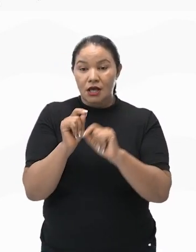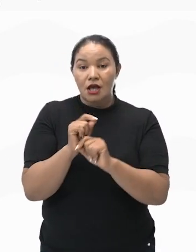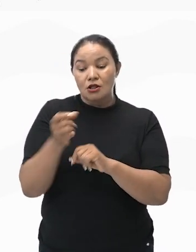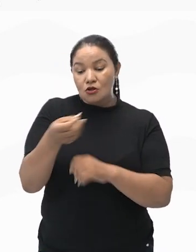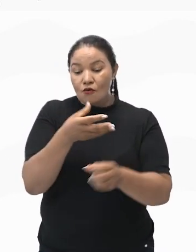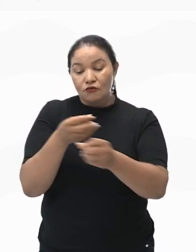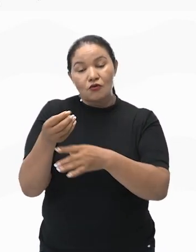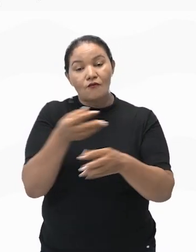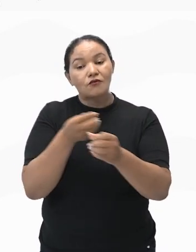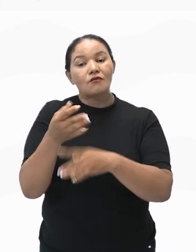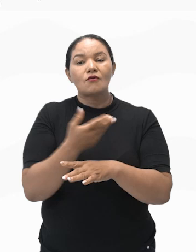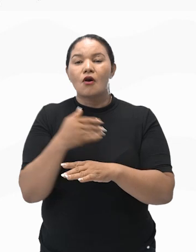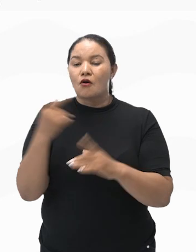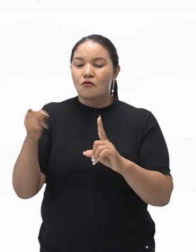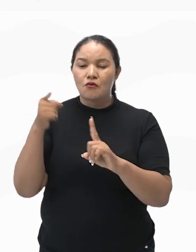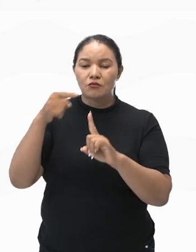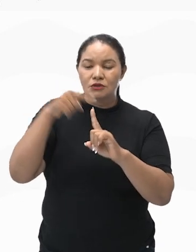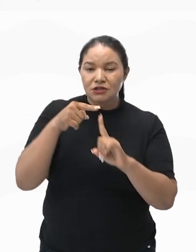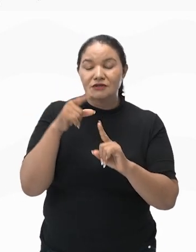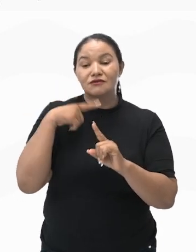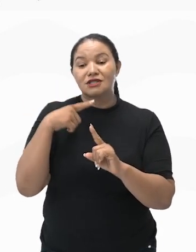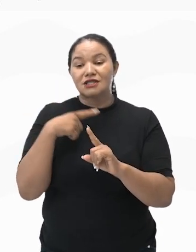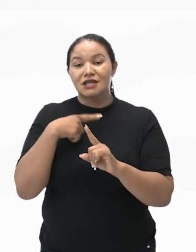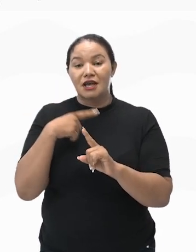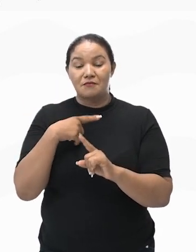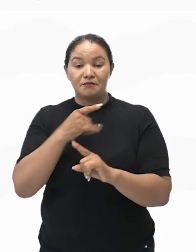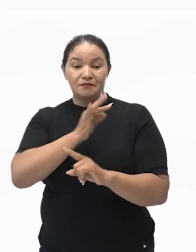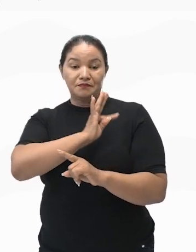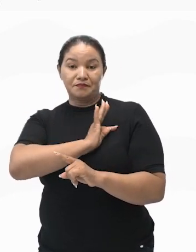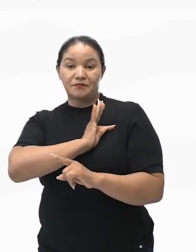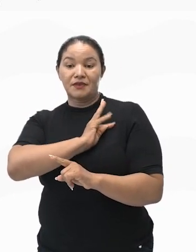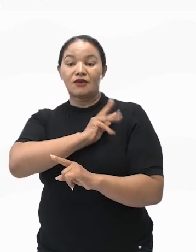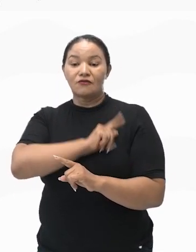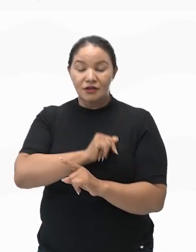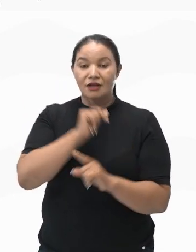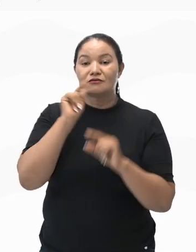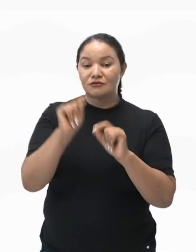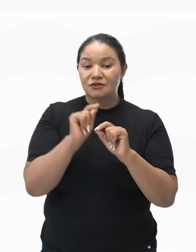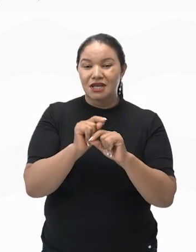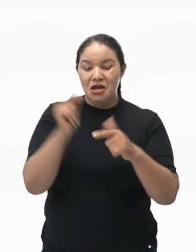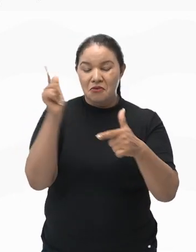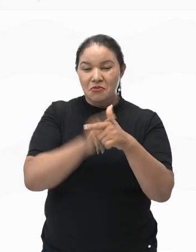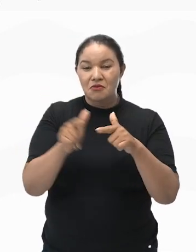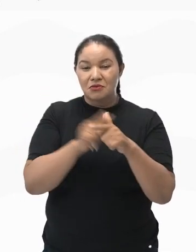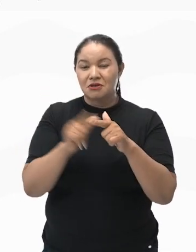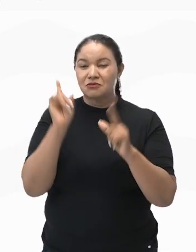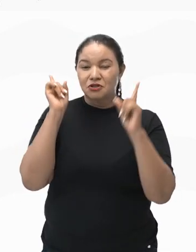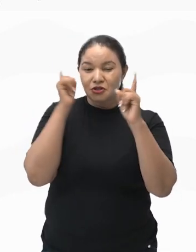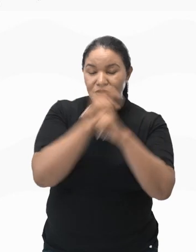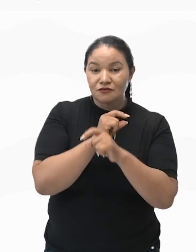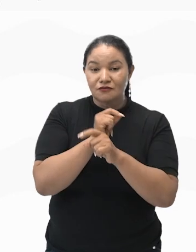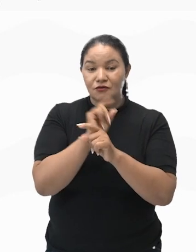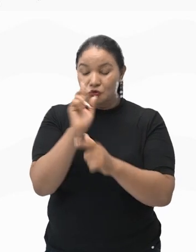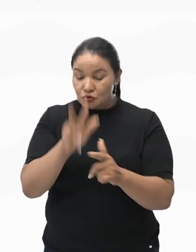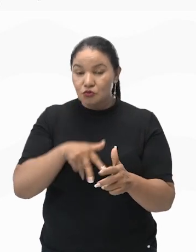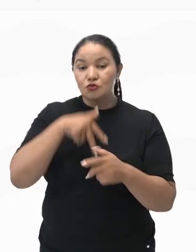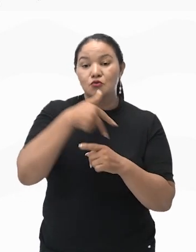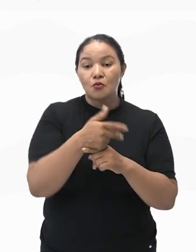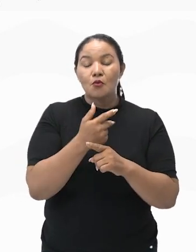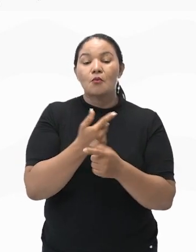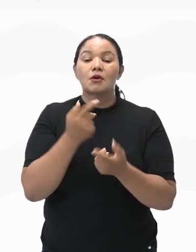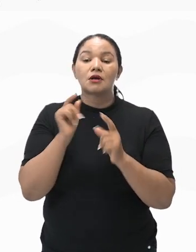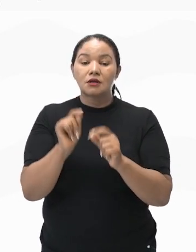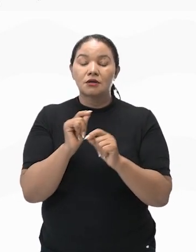era o objetivo da então FUNAI? Era superar as dificuldades e problemas enfrentados pelo Serviço